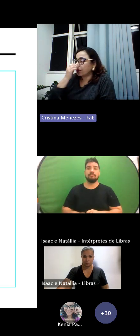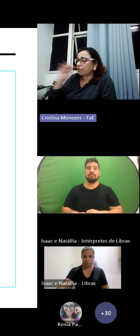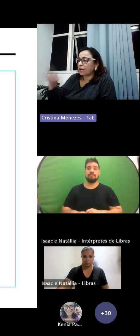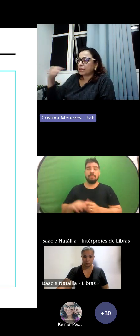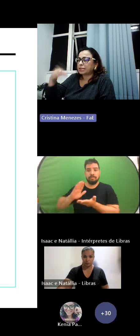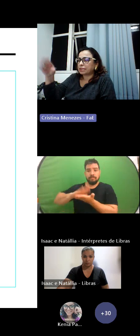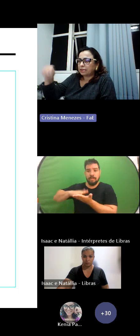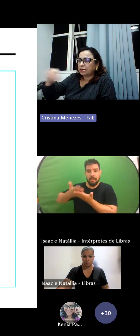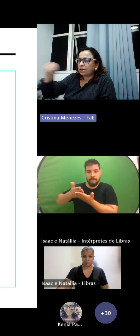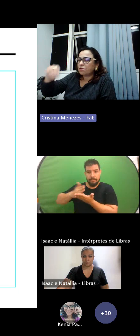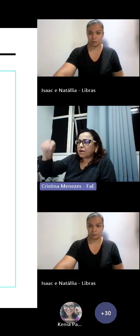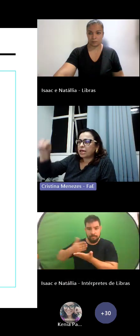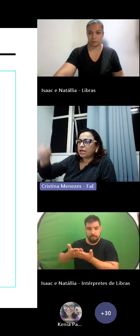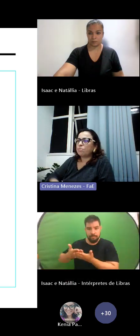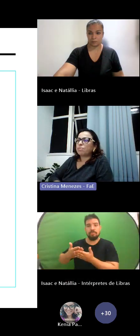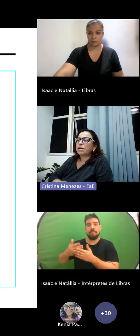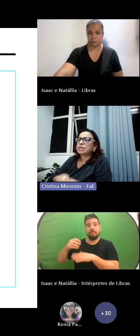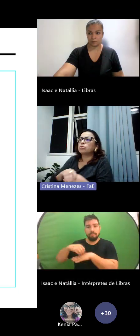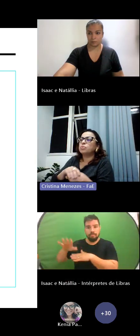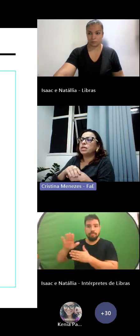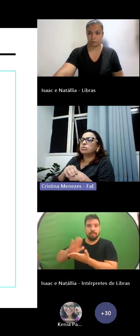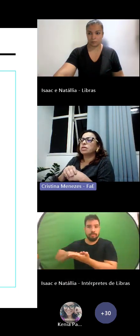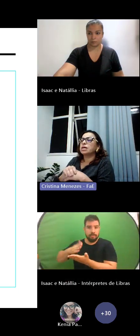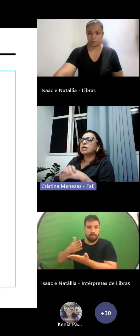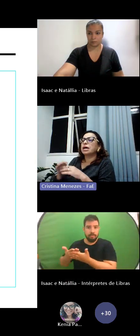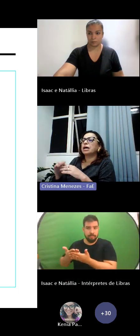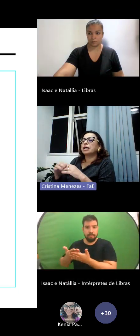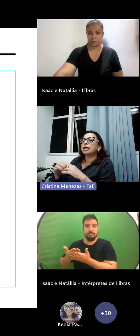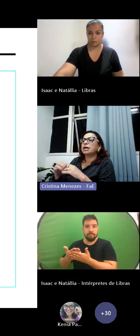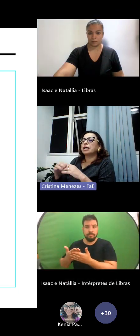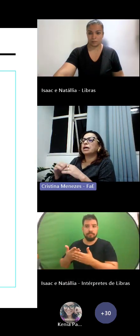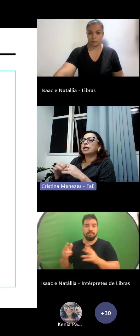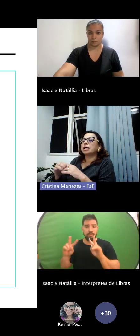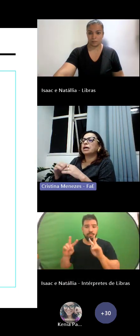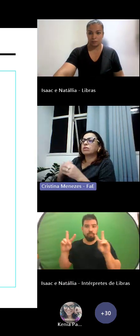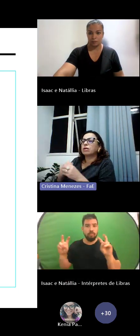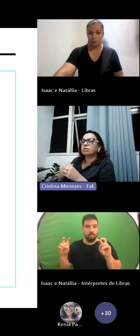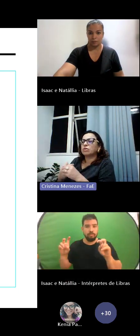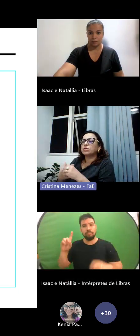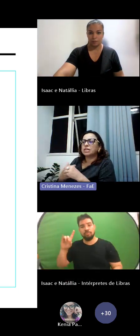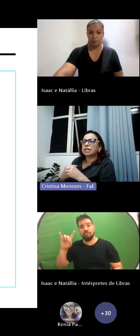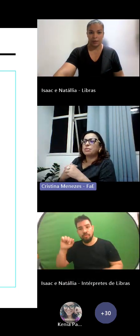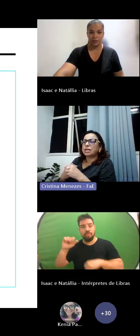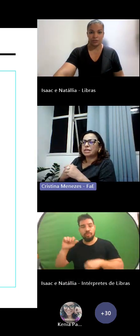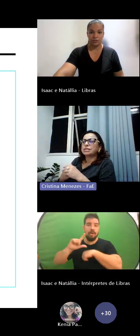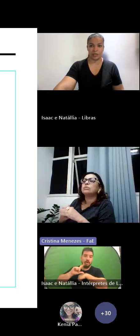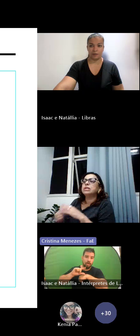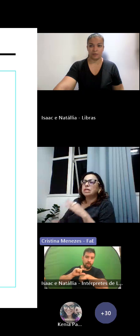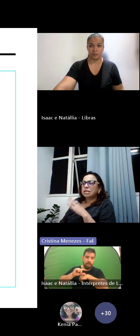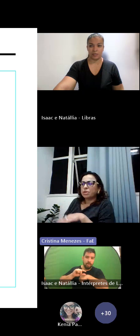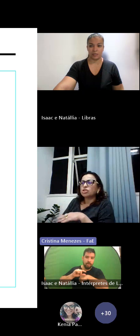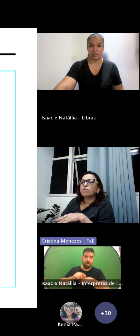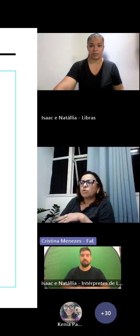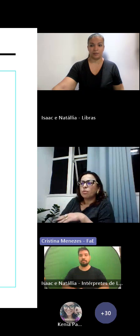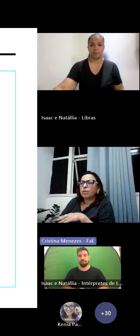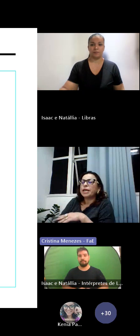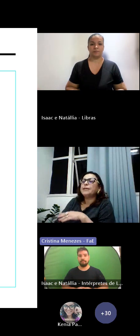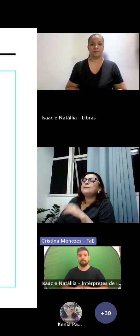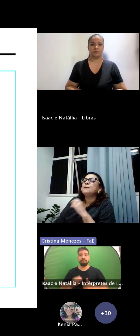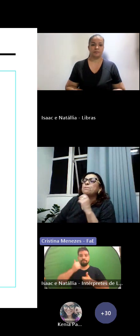interpretação, né, que vai passar para os meninos, né, o dia e o horário que eles vão fazer a interpretação, também